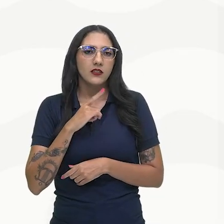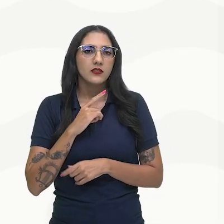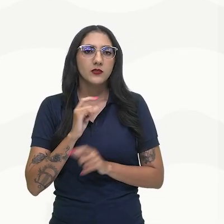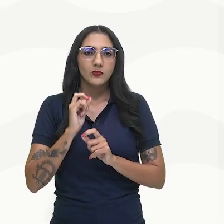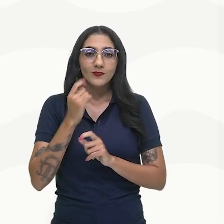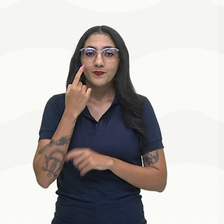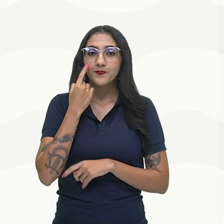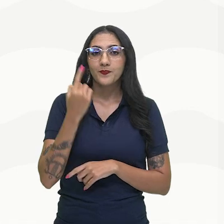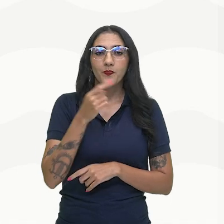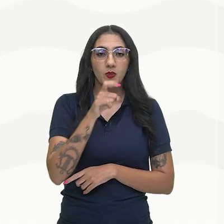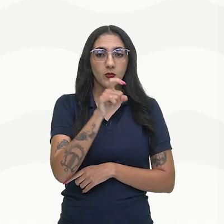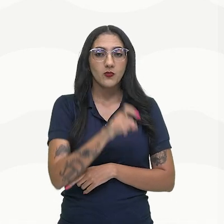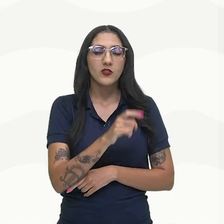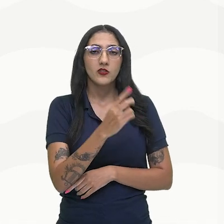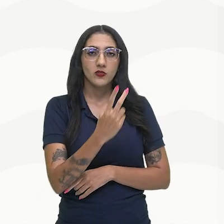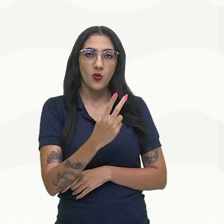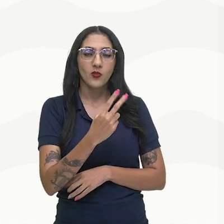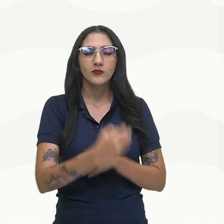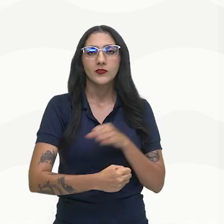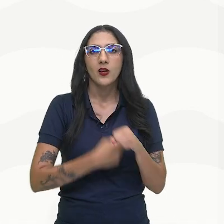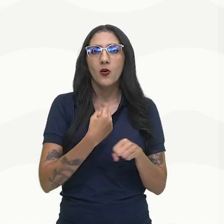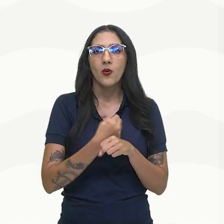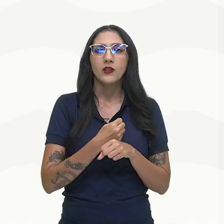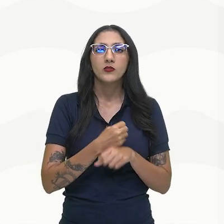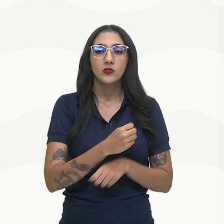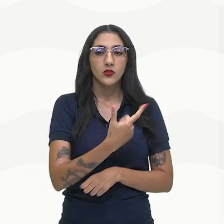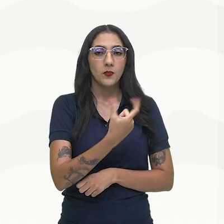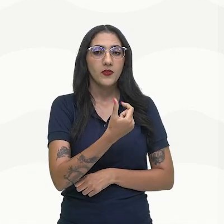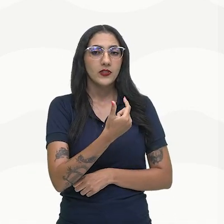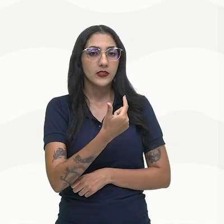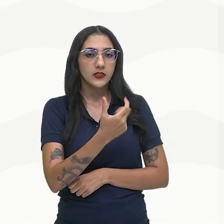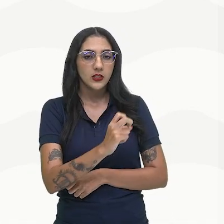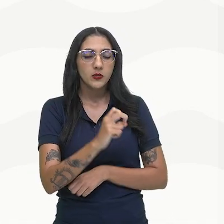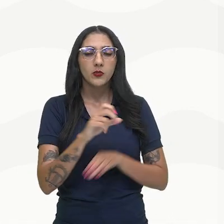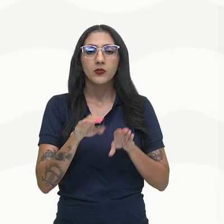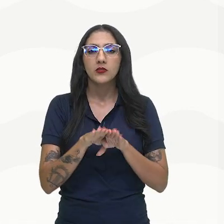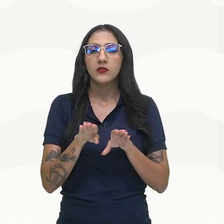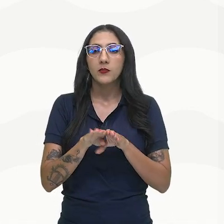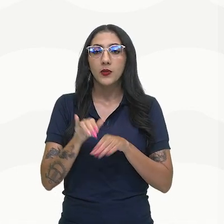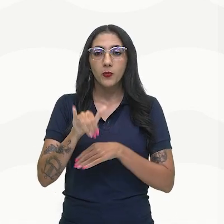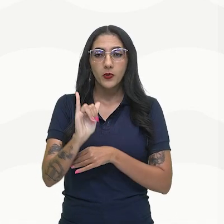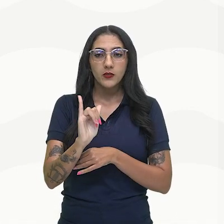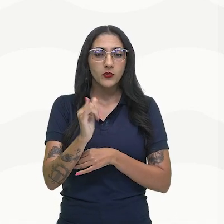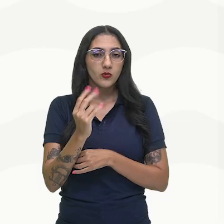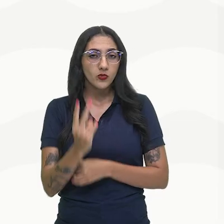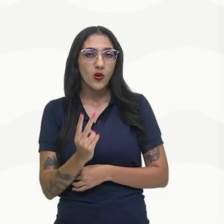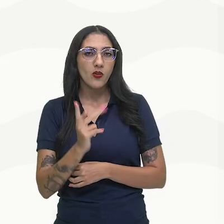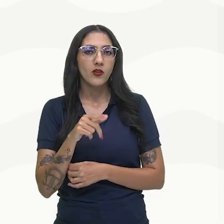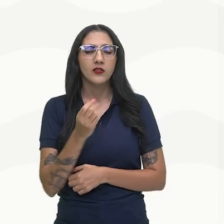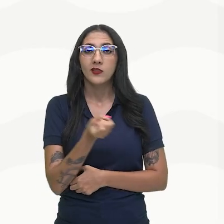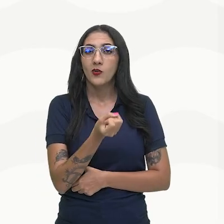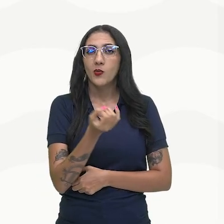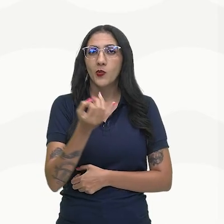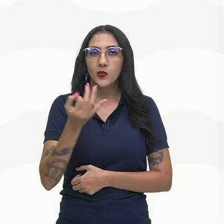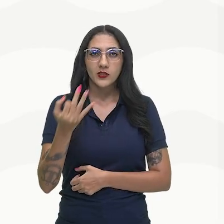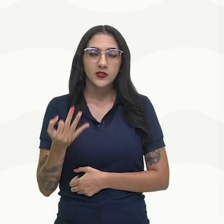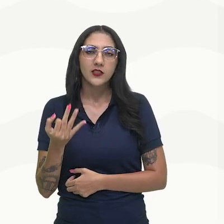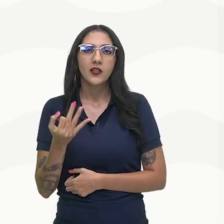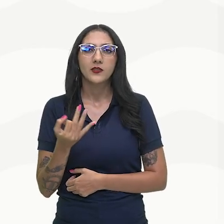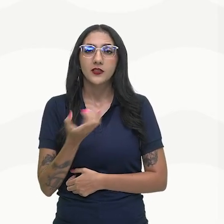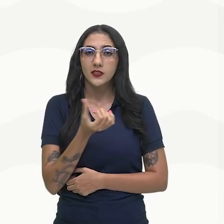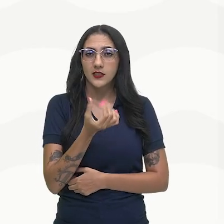o X2, que é o ano final, e o Y2, que é a quantidade de